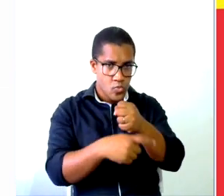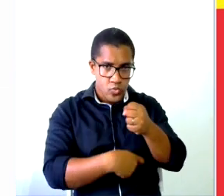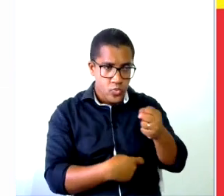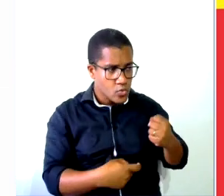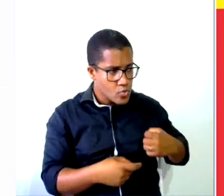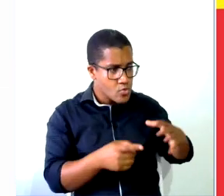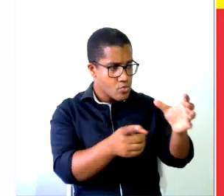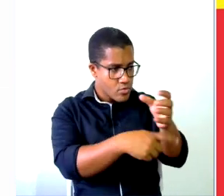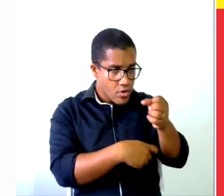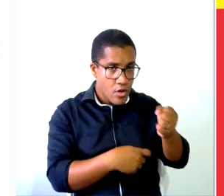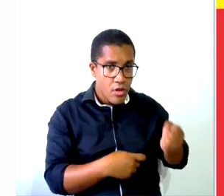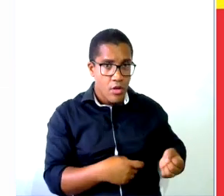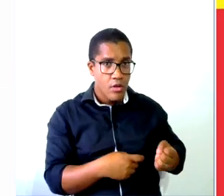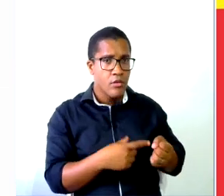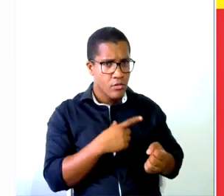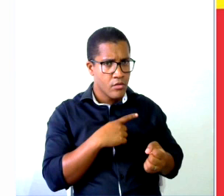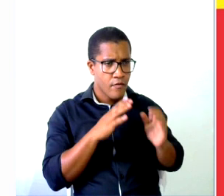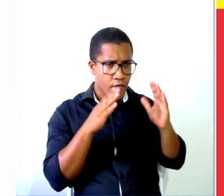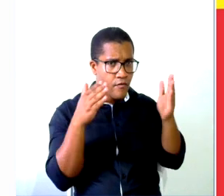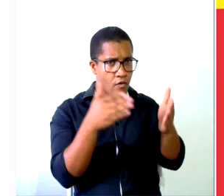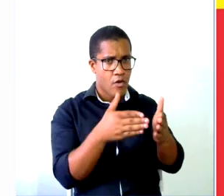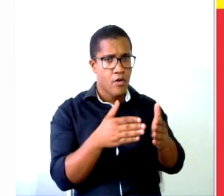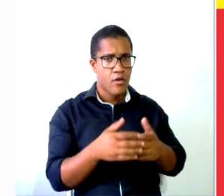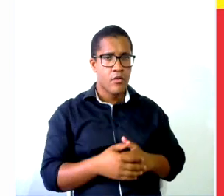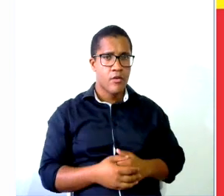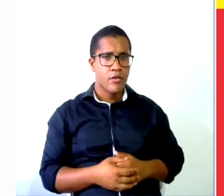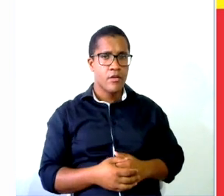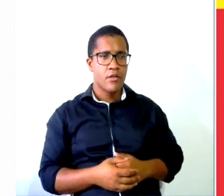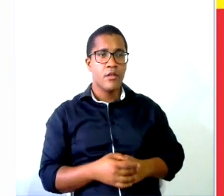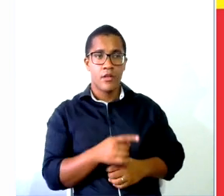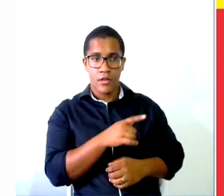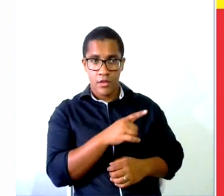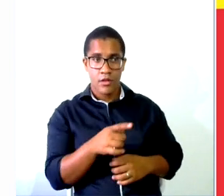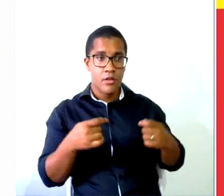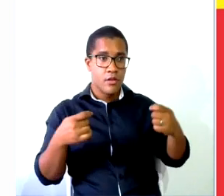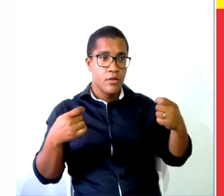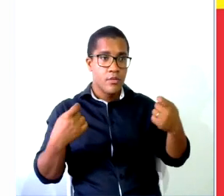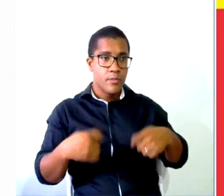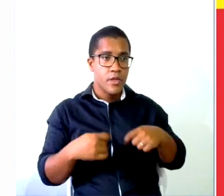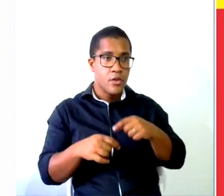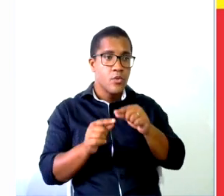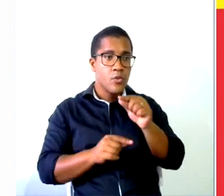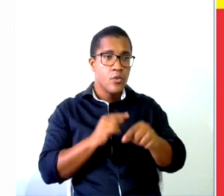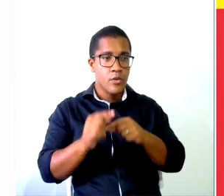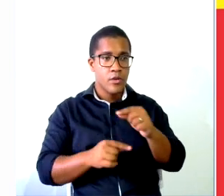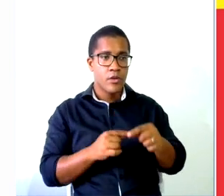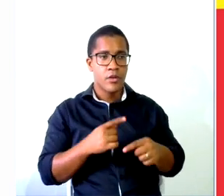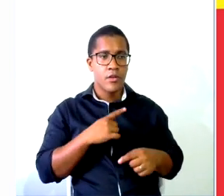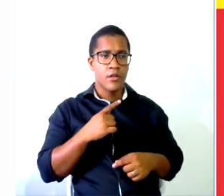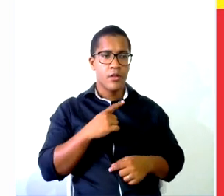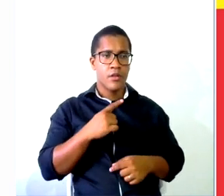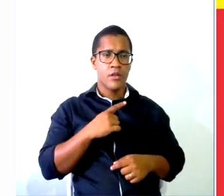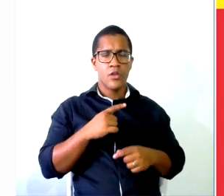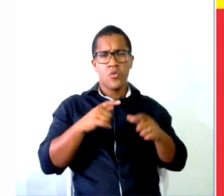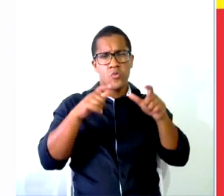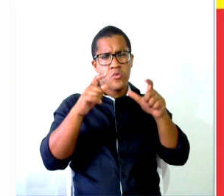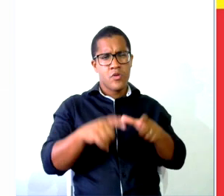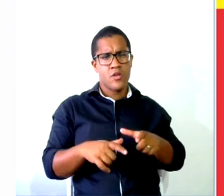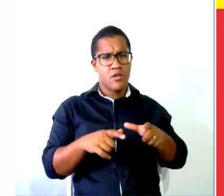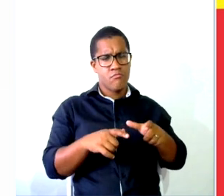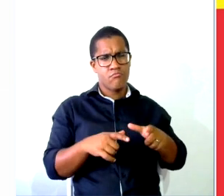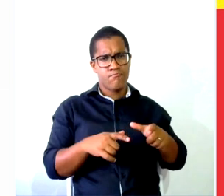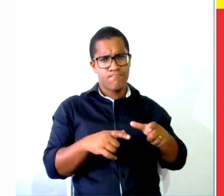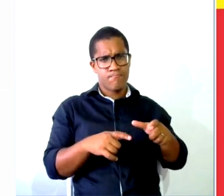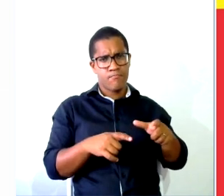trabalhos agrícolas. E vivia, pessoal, em condições penosas, sobretudo nas grandes